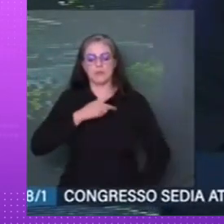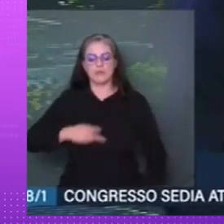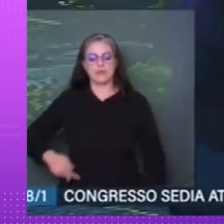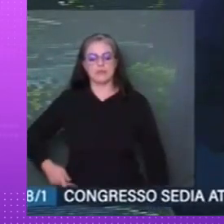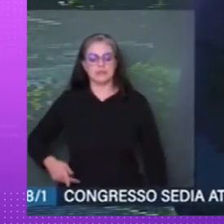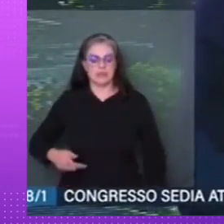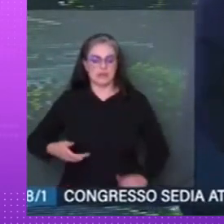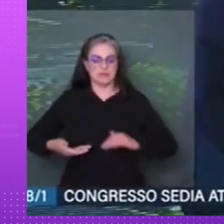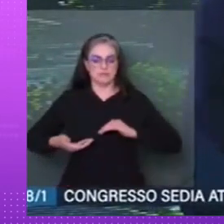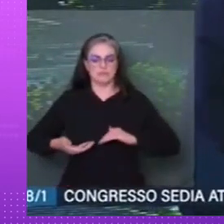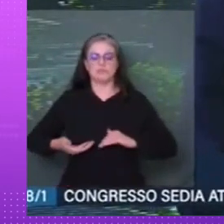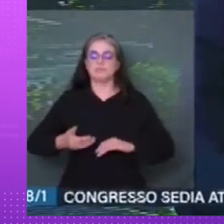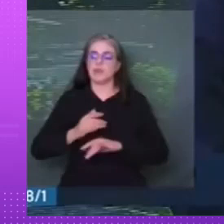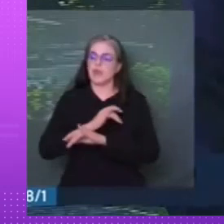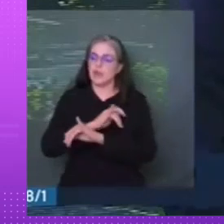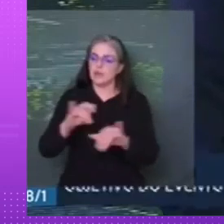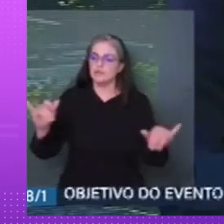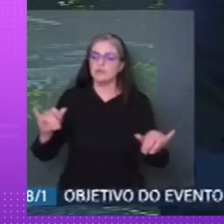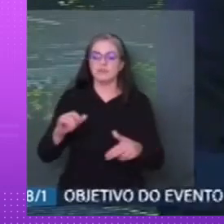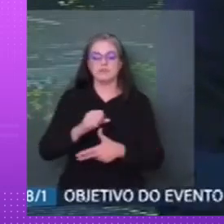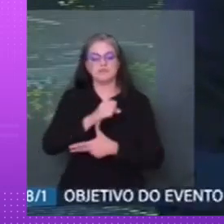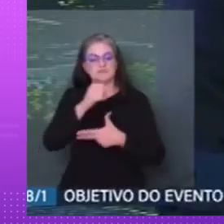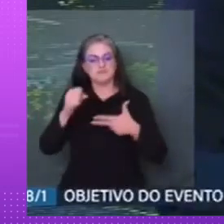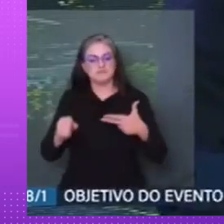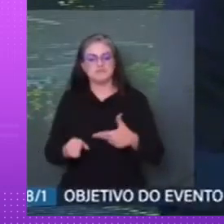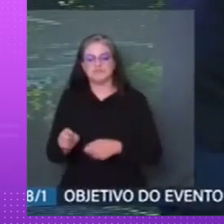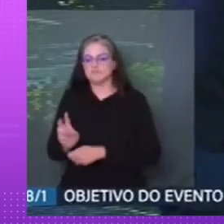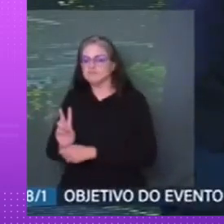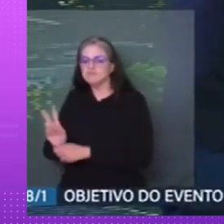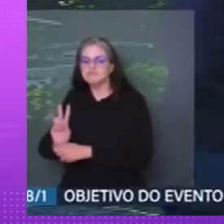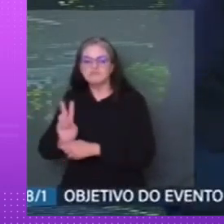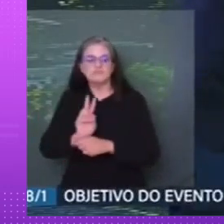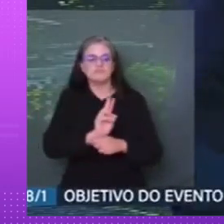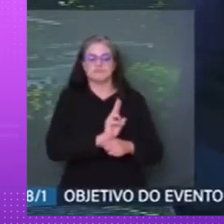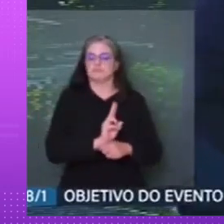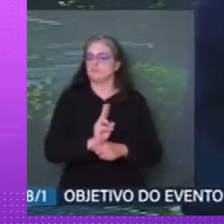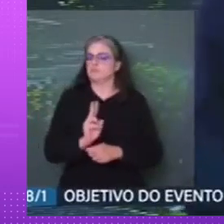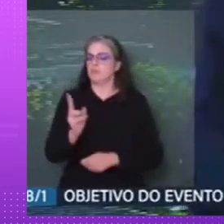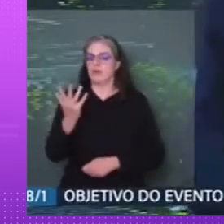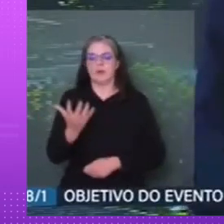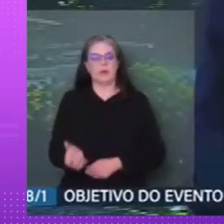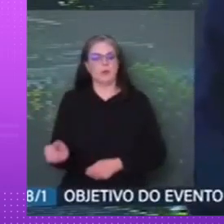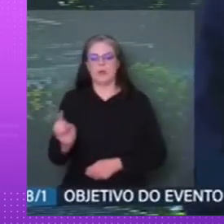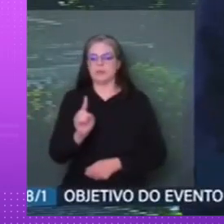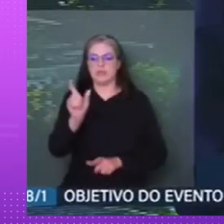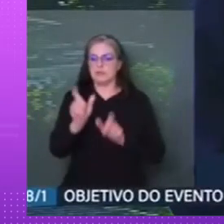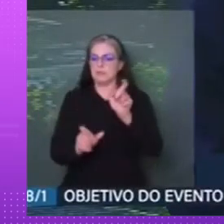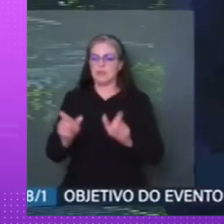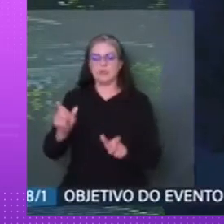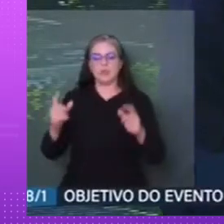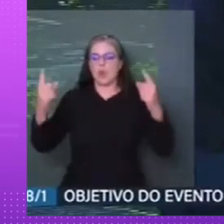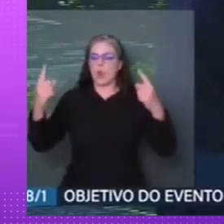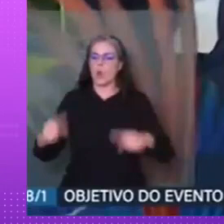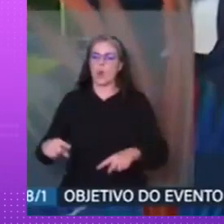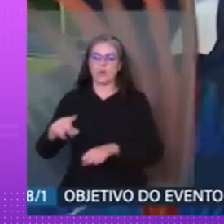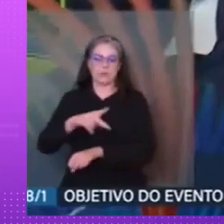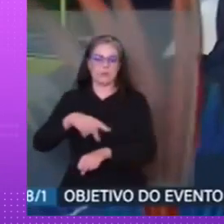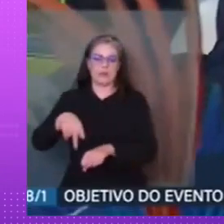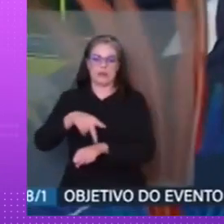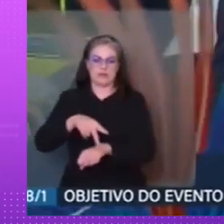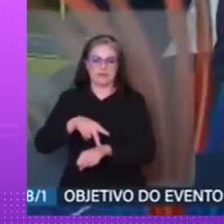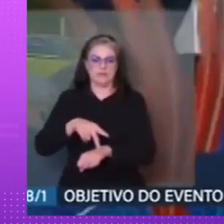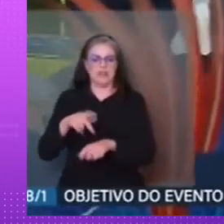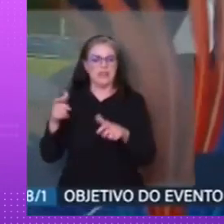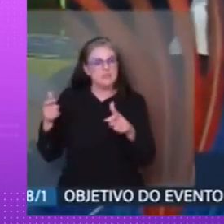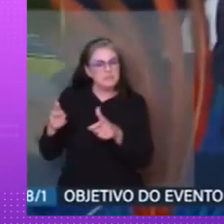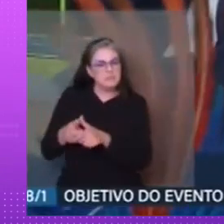deu parecer favorável à soltura, e mesmo assim ela estava lá. Por quê? Logo depois que essa pessoa faleceu,